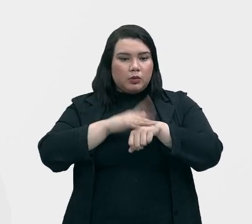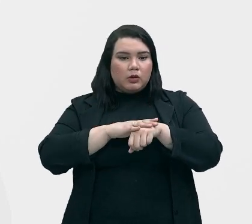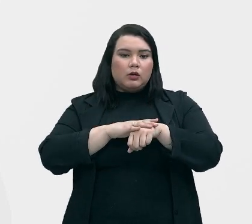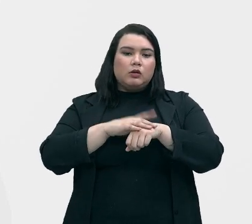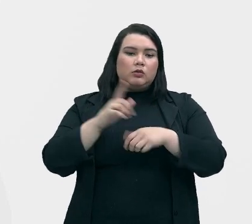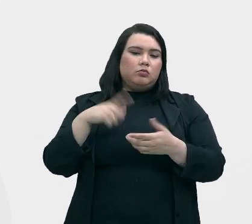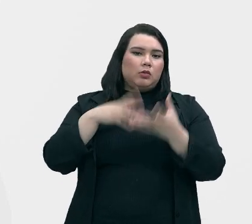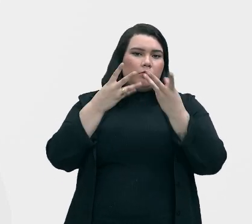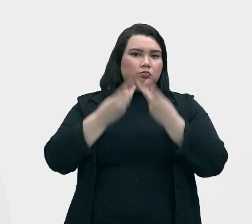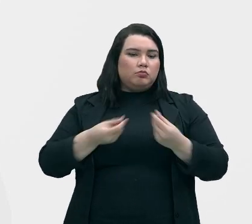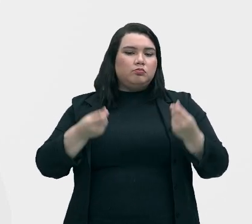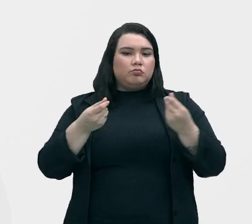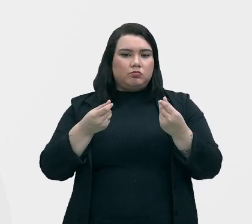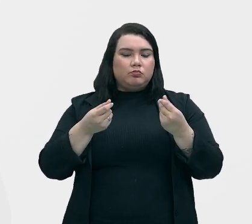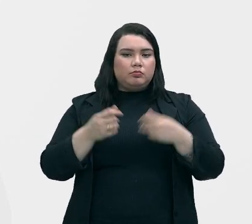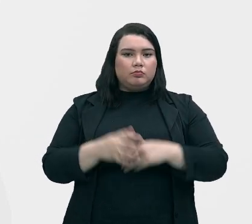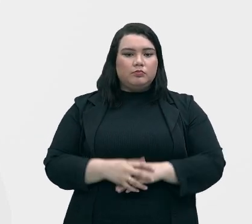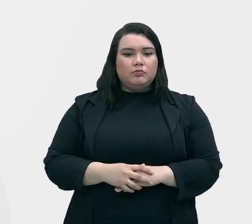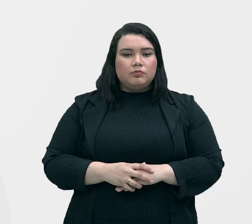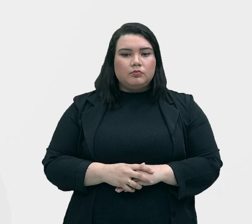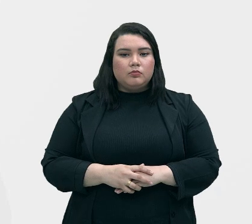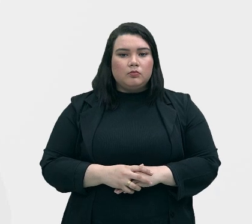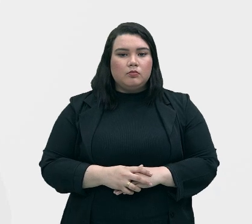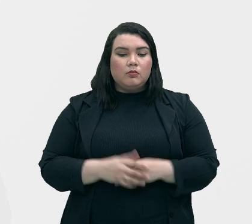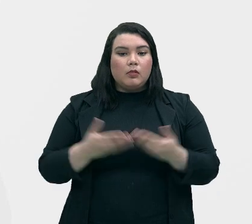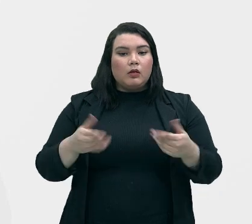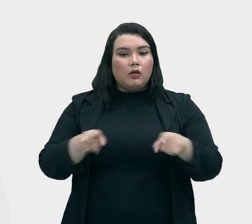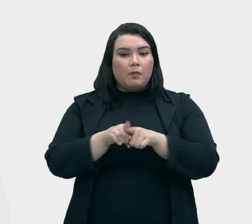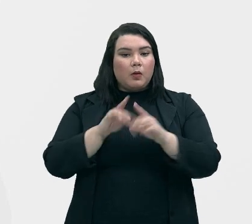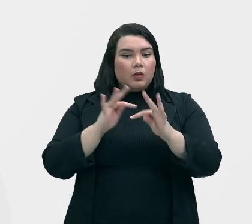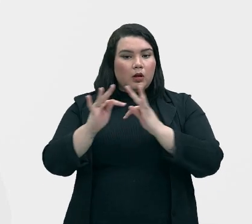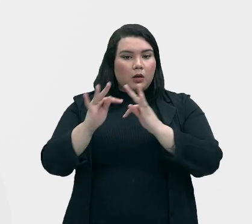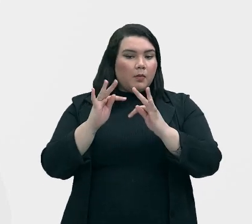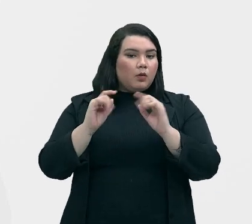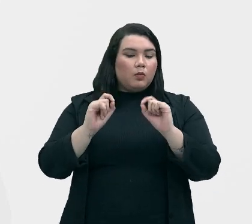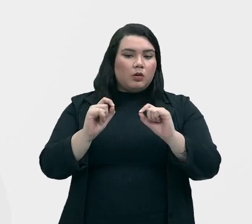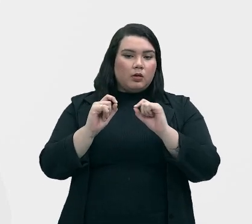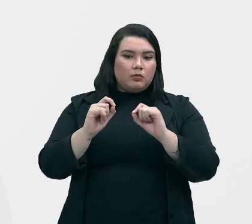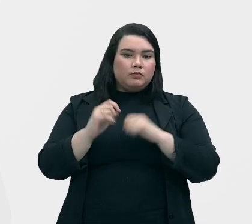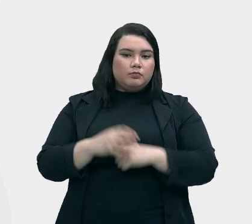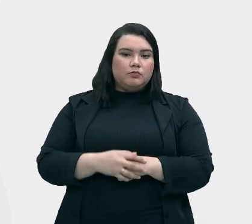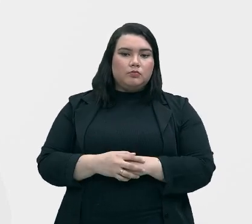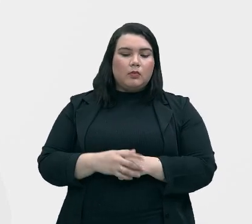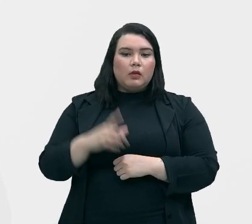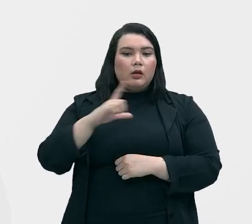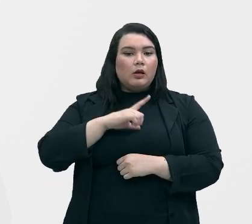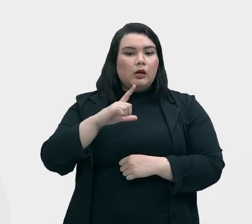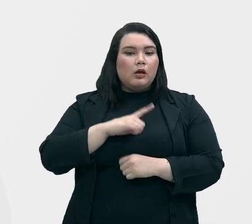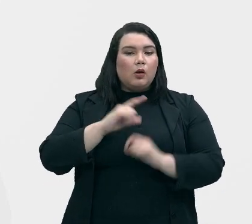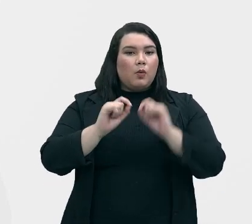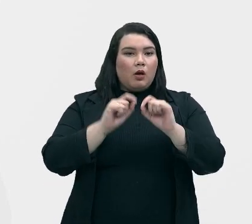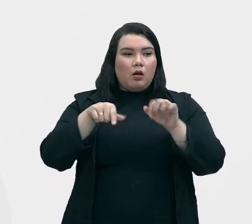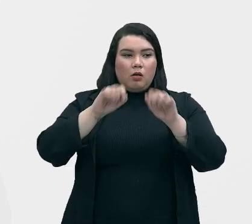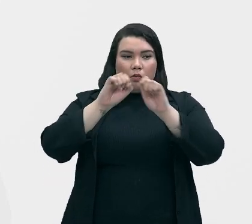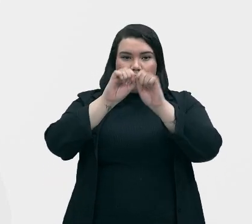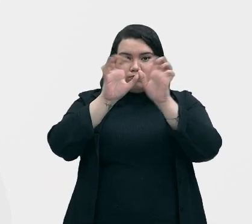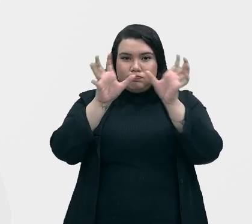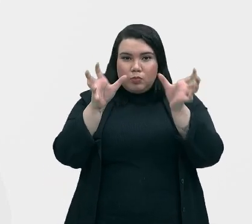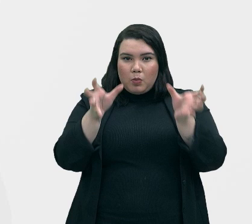resolve-se espontaneamente. E, continuando, além disso, o tratamento também consiste em eliminar aquilo que causa danos